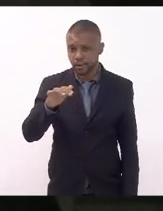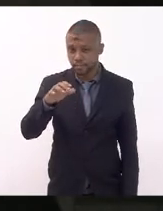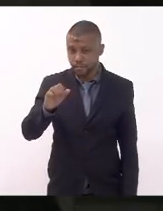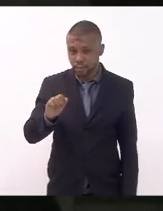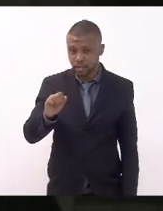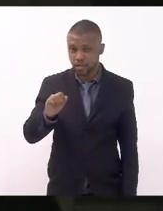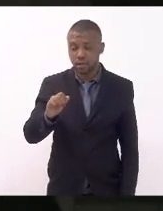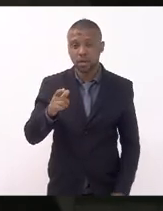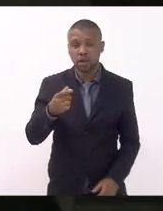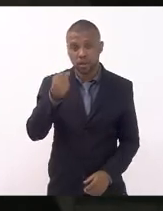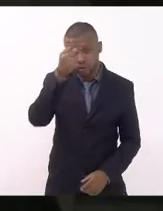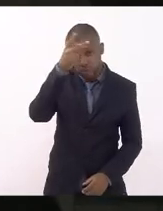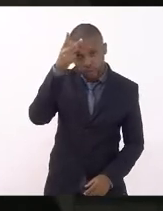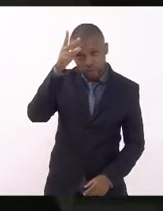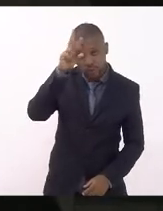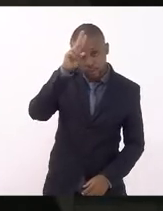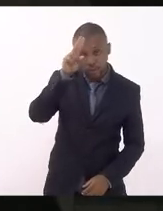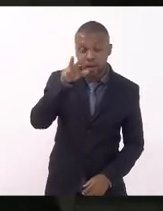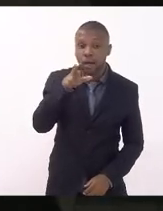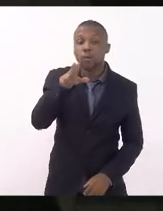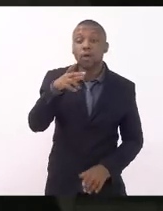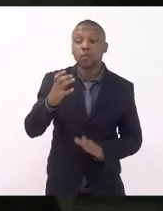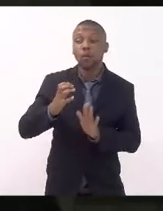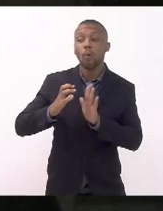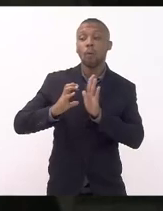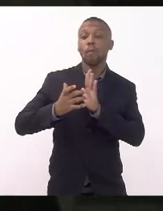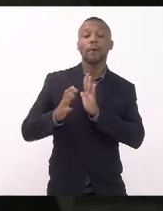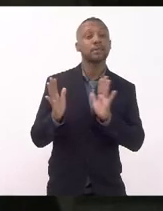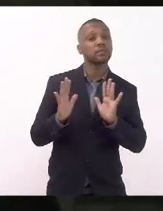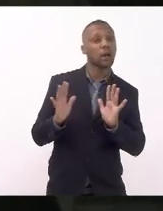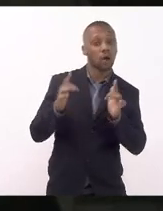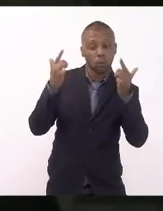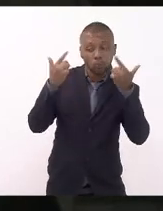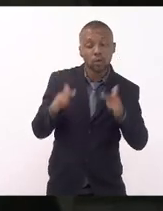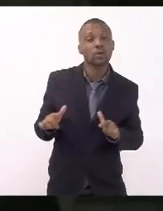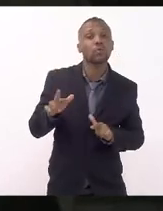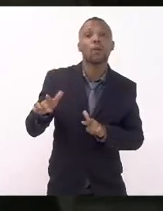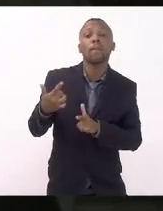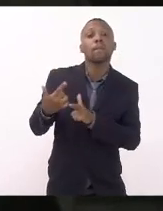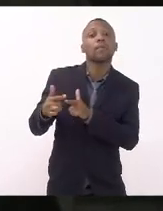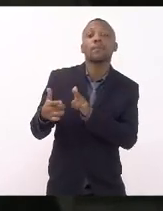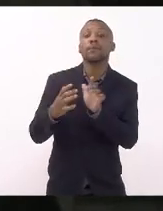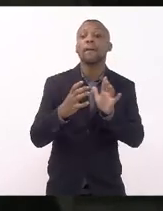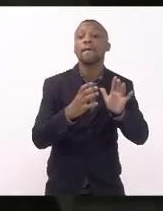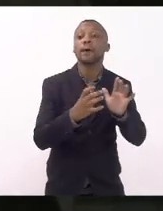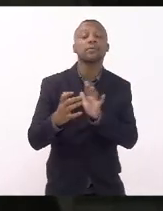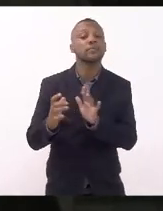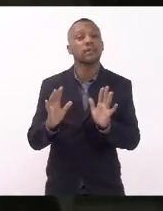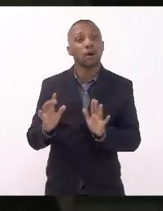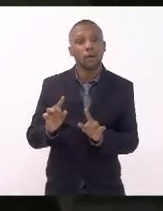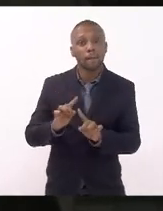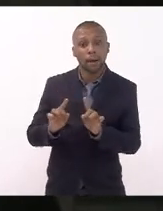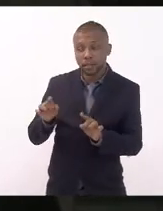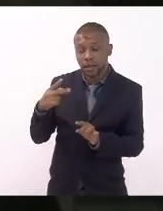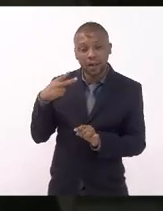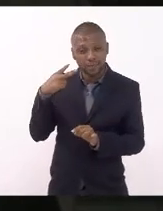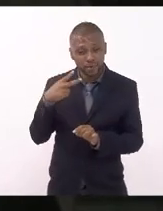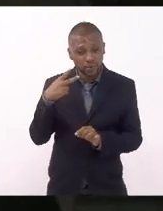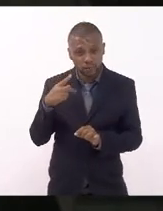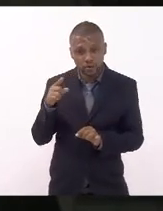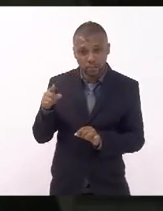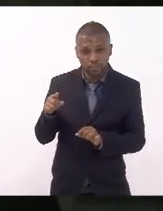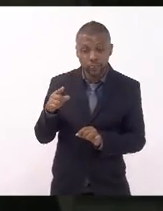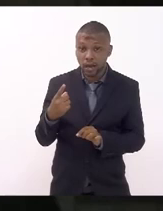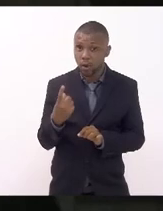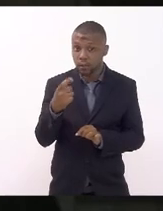Mesquita. A vereadora nem é do meu partido, não se trata disso, não é uma questão partidária. Mas a vereadora Cris Gêmeas,